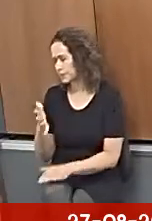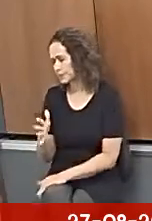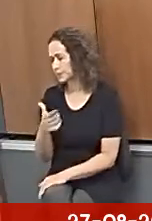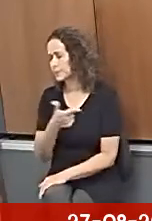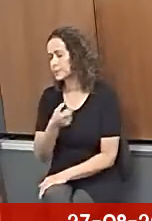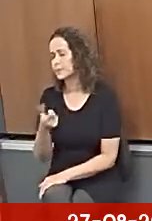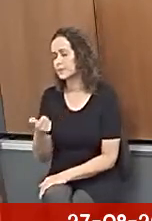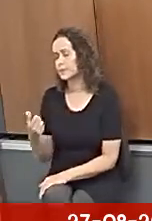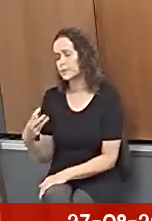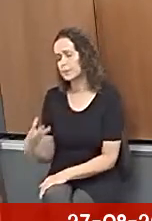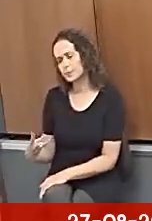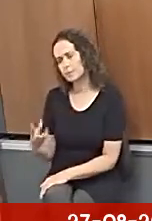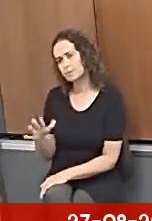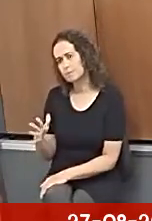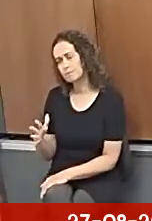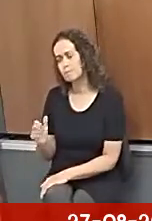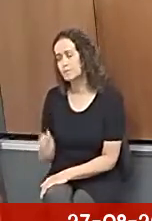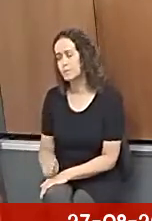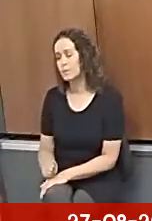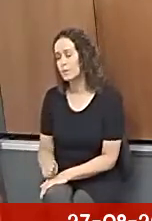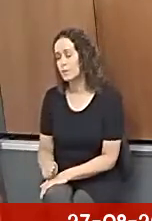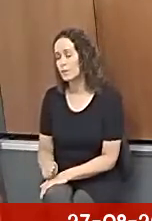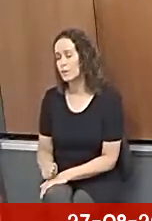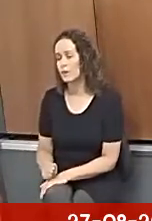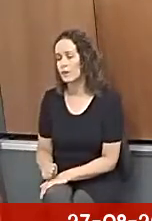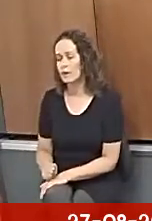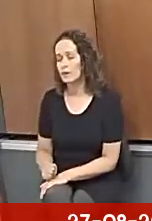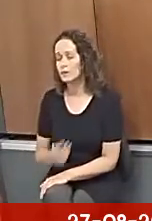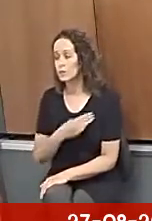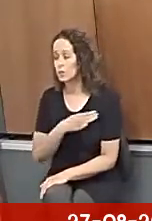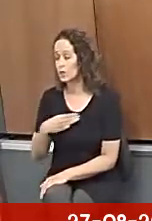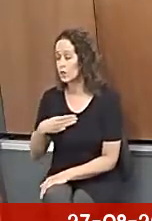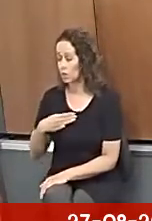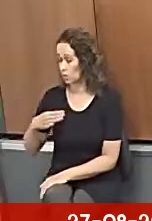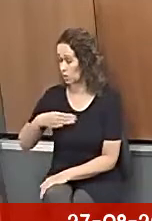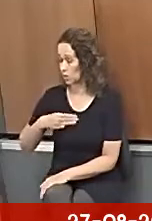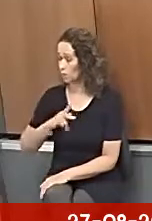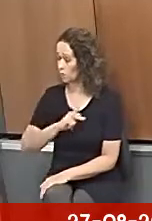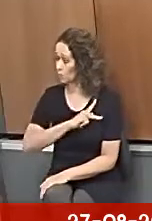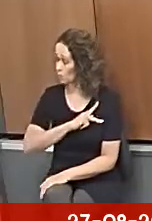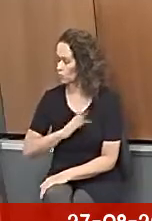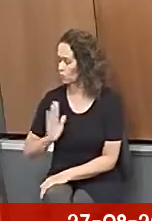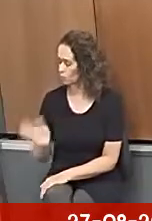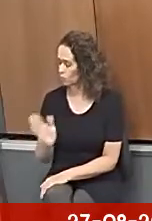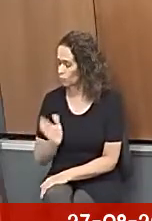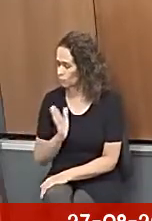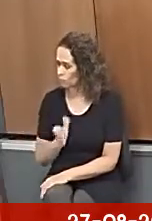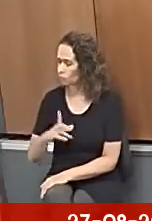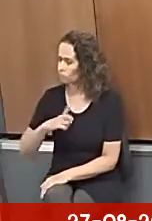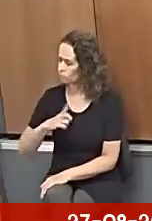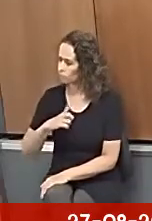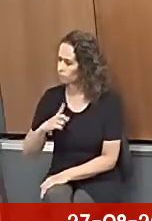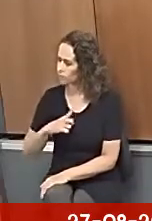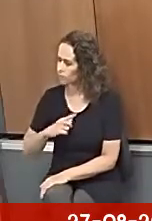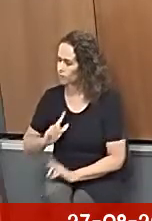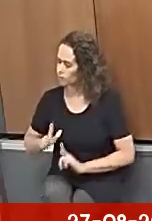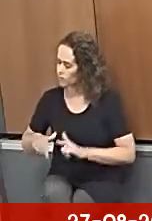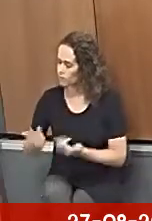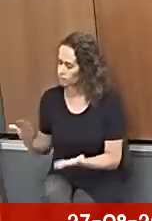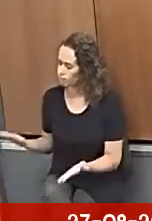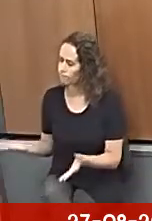2013 a o ministério público ajuizou uma ação civil pública contra o estado de minas gerais ea minas arena